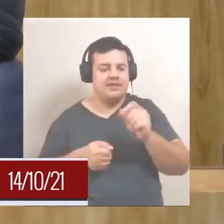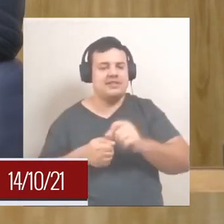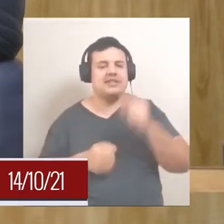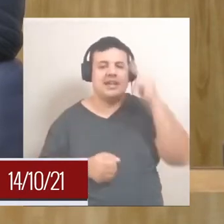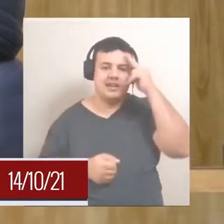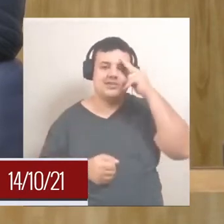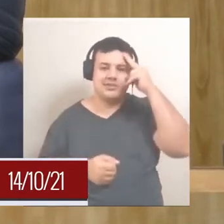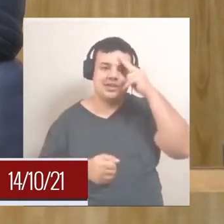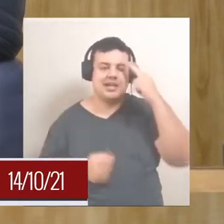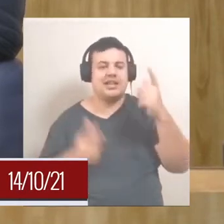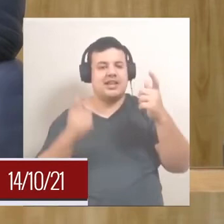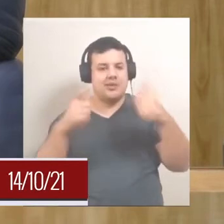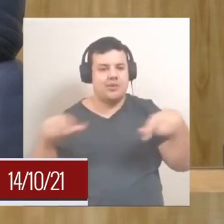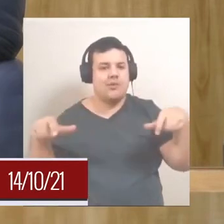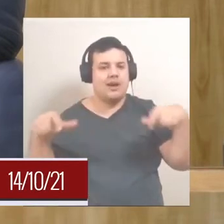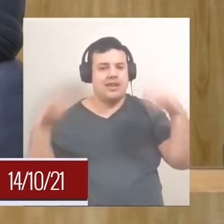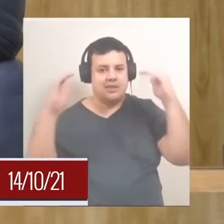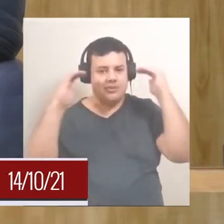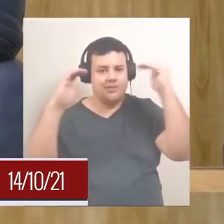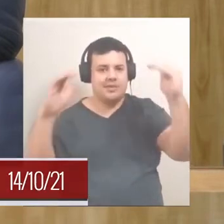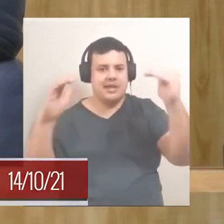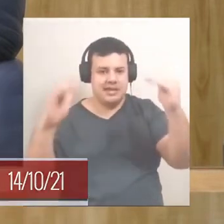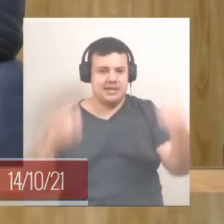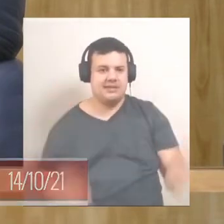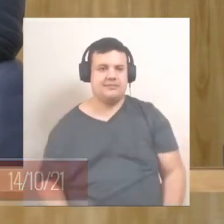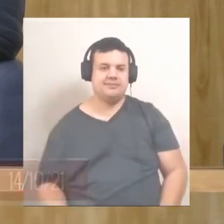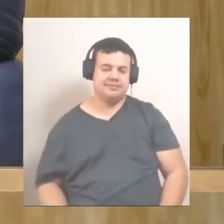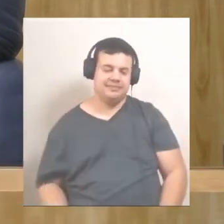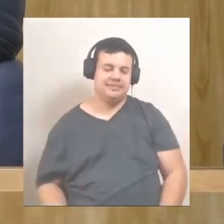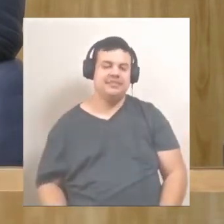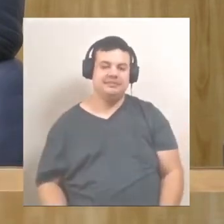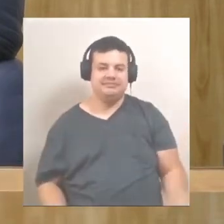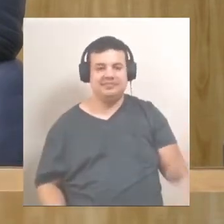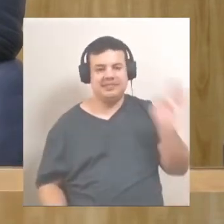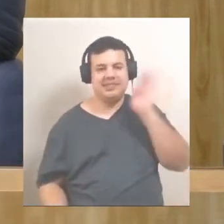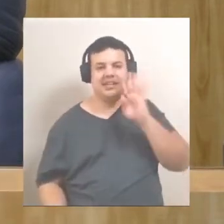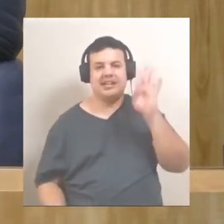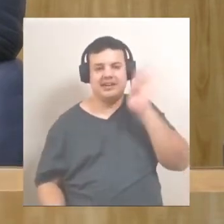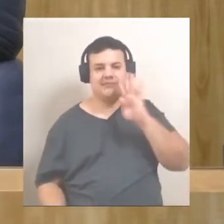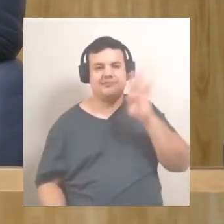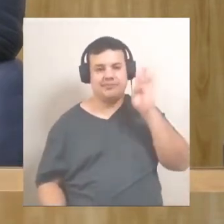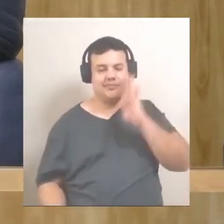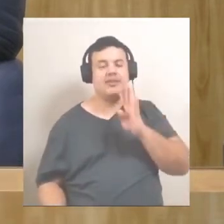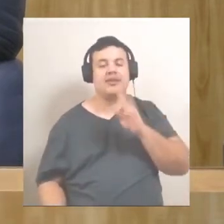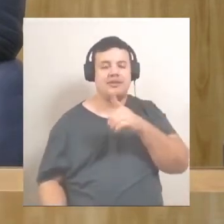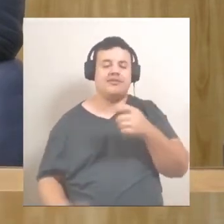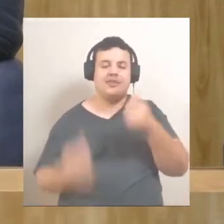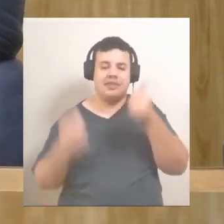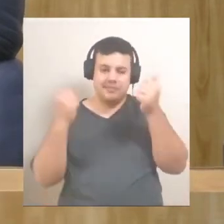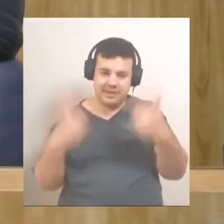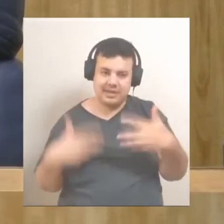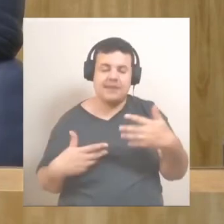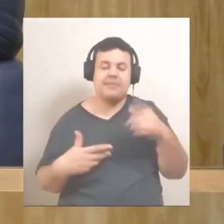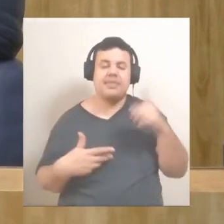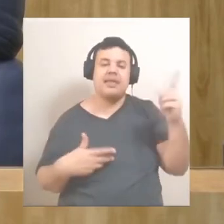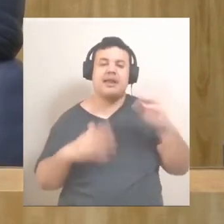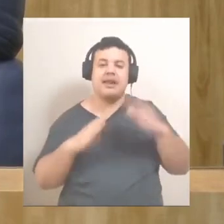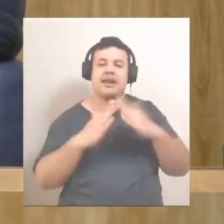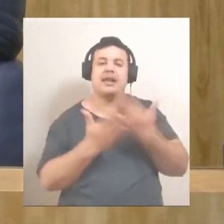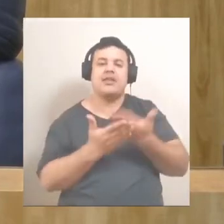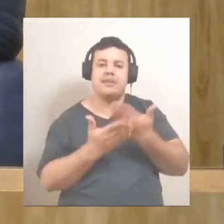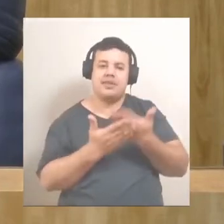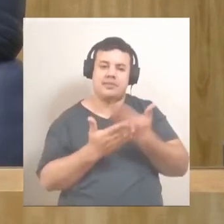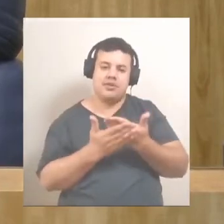sonhada quadra coberta. Olha que coisa bacana. E vou contar para vocês, lá no Padre Moy, do lado